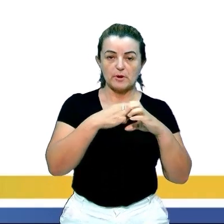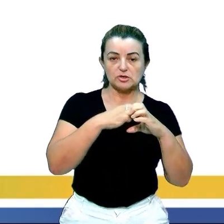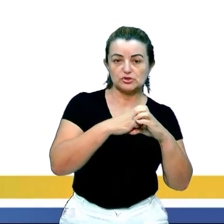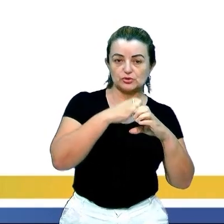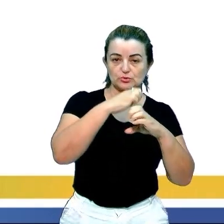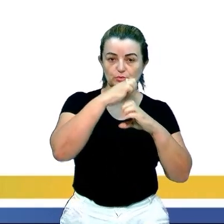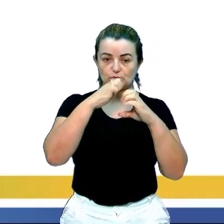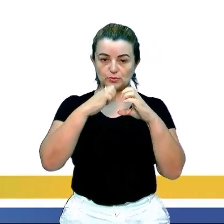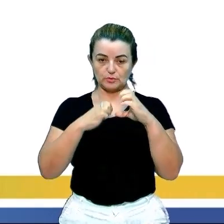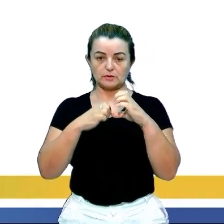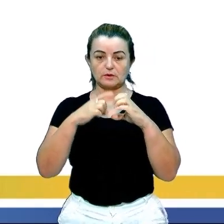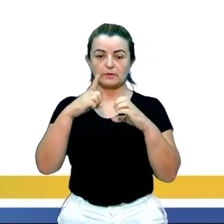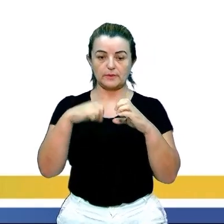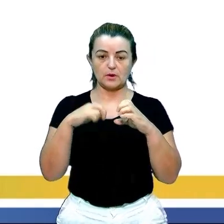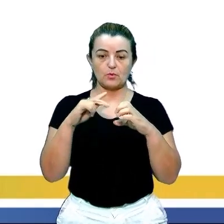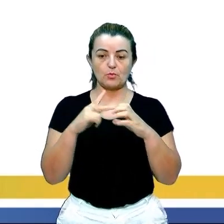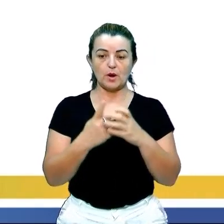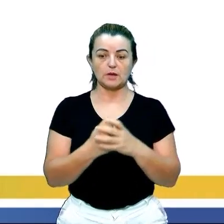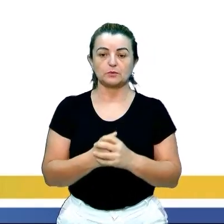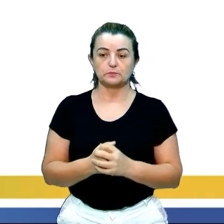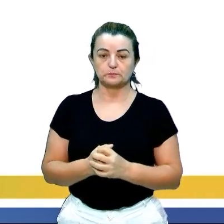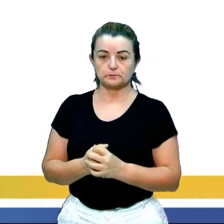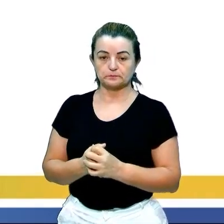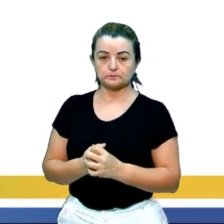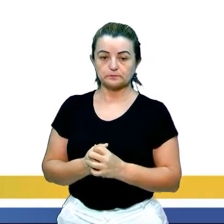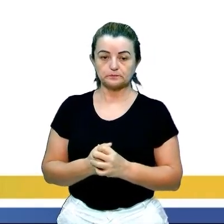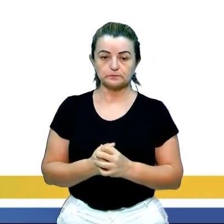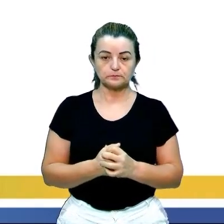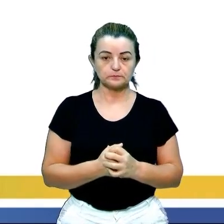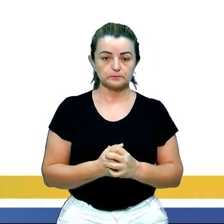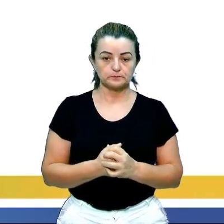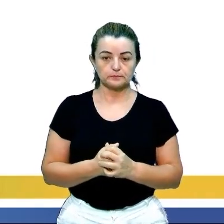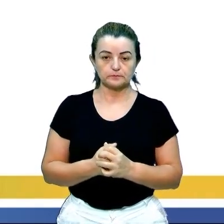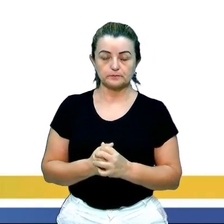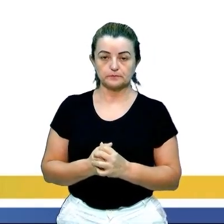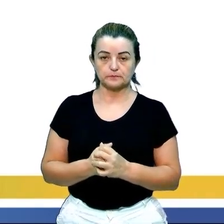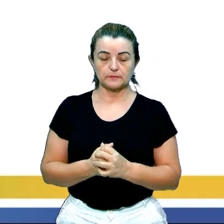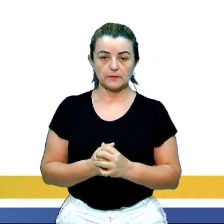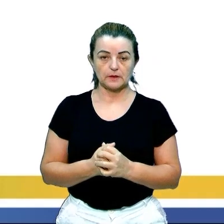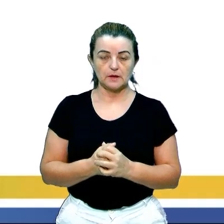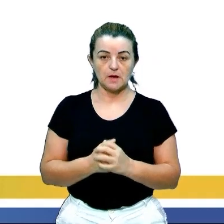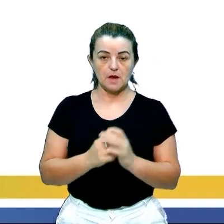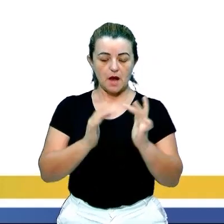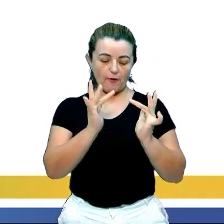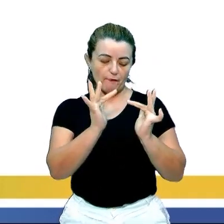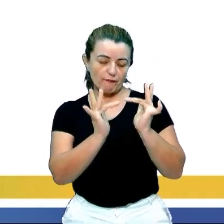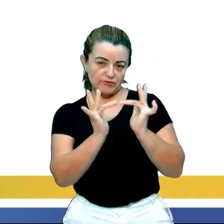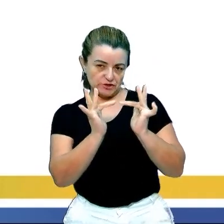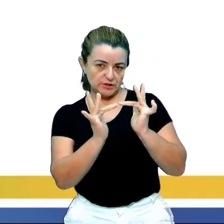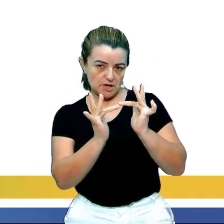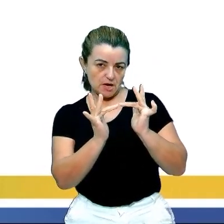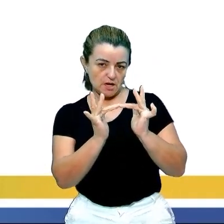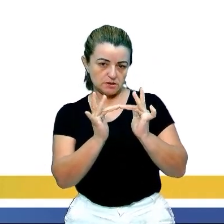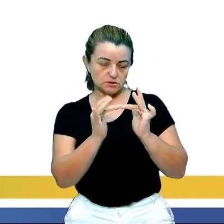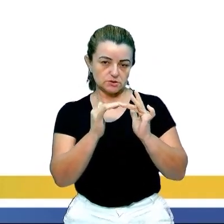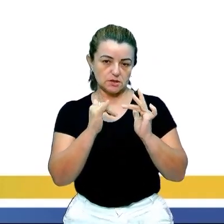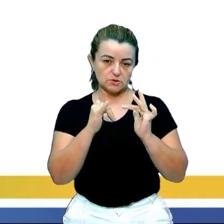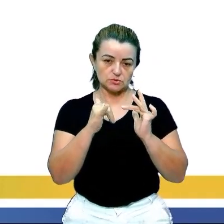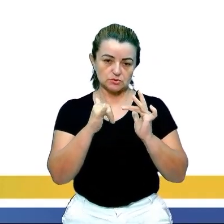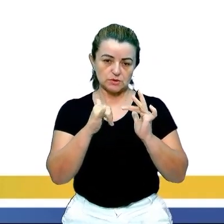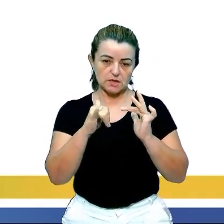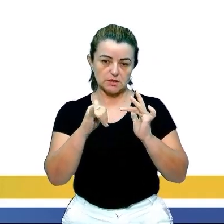elétron? Seria o hélio, está lá na pontinha em cima. A afinidade eletrônica é a